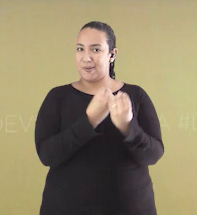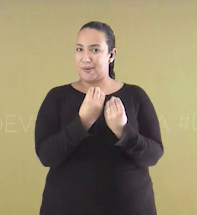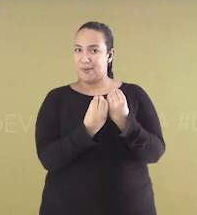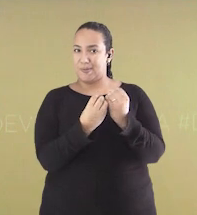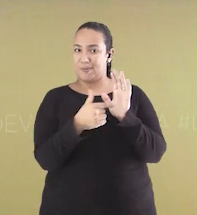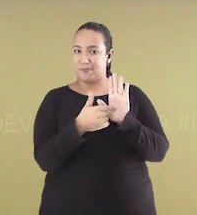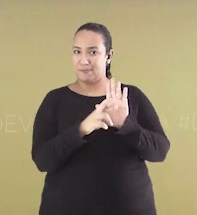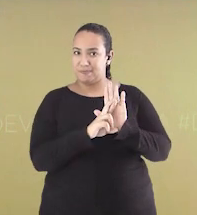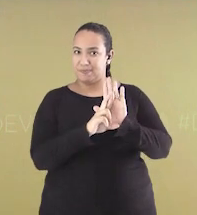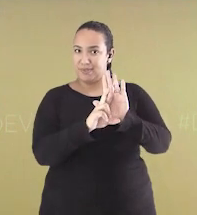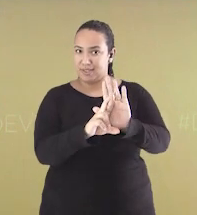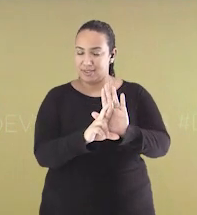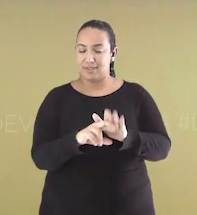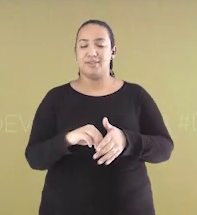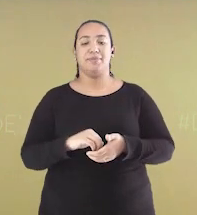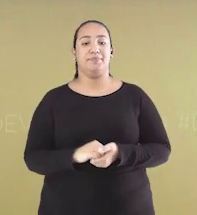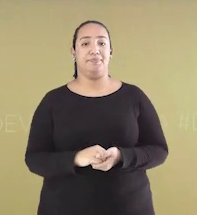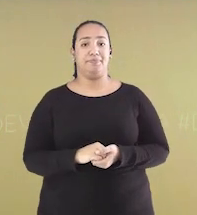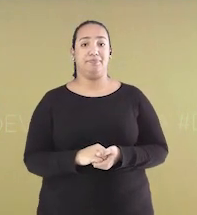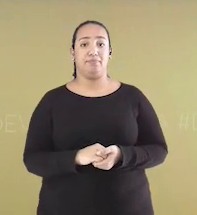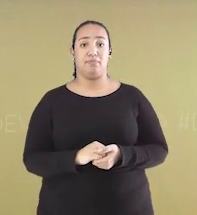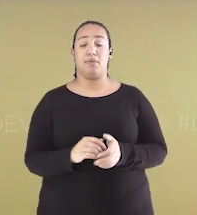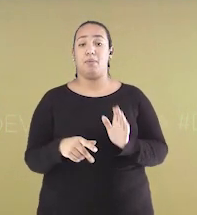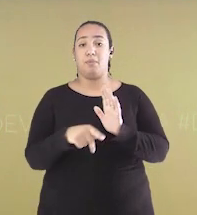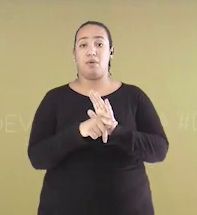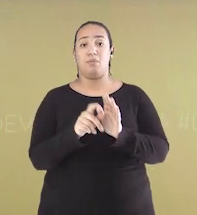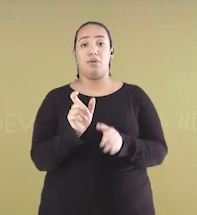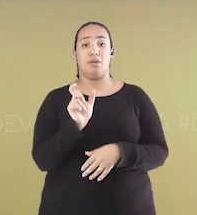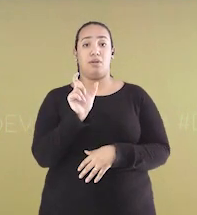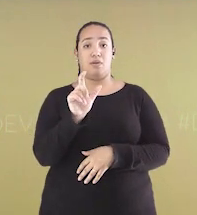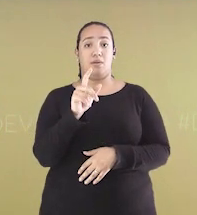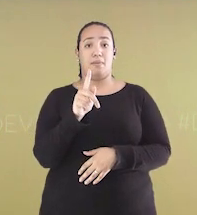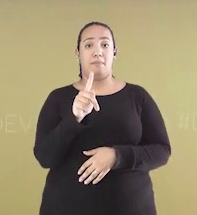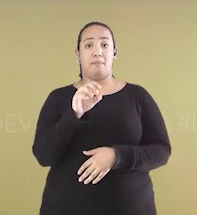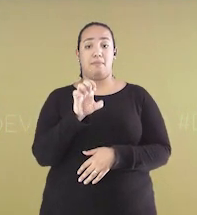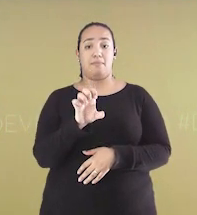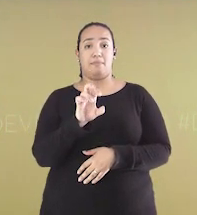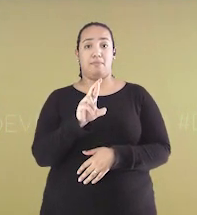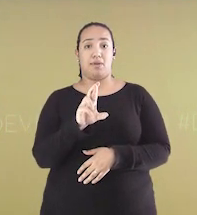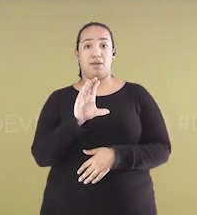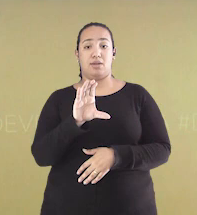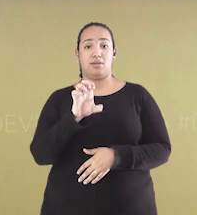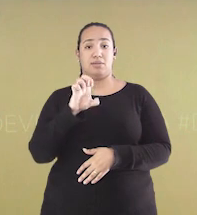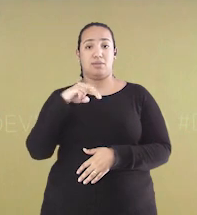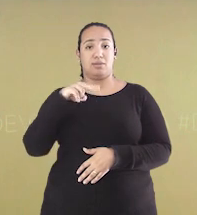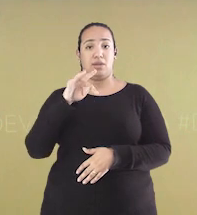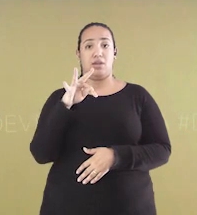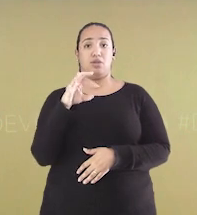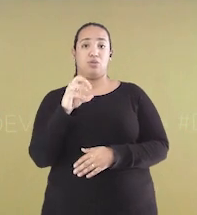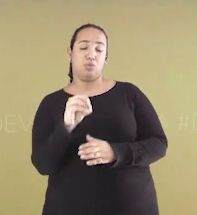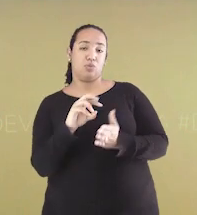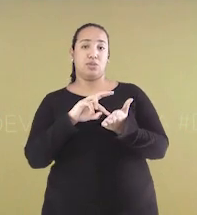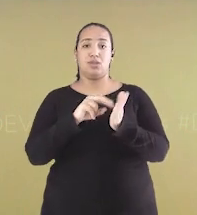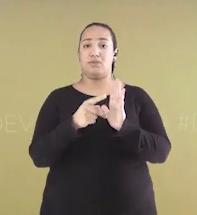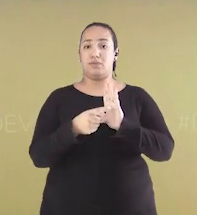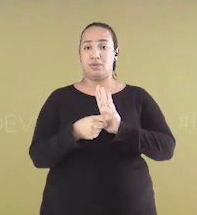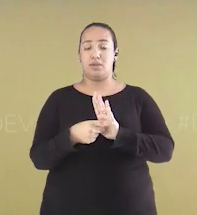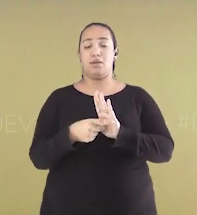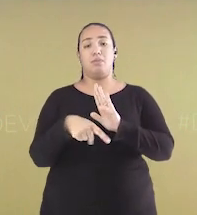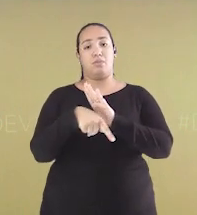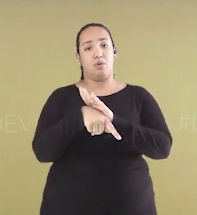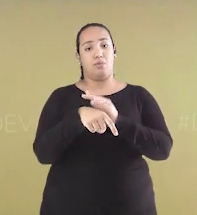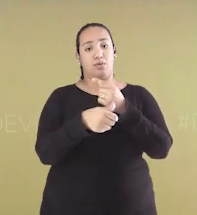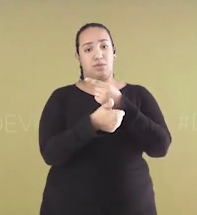a porcentagem. Percentual vem do latim percento, o que quer dizer por cento, e pode ser